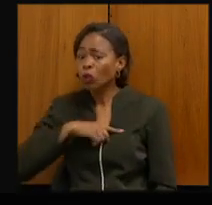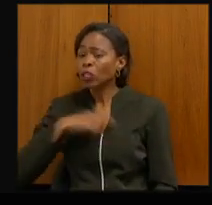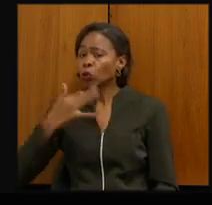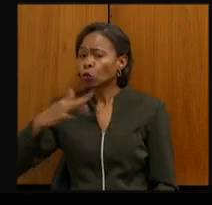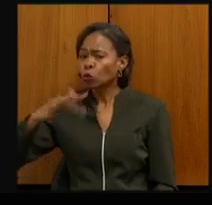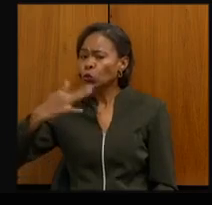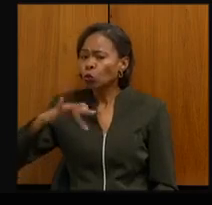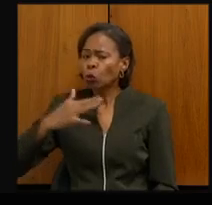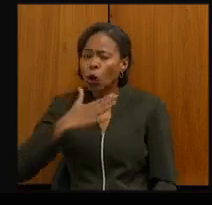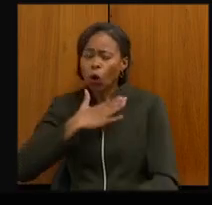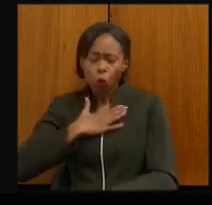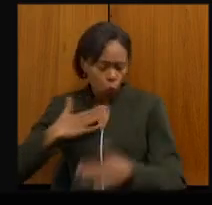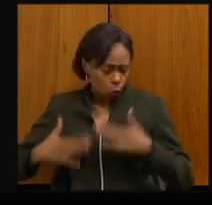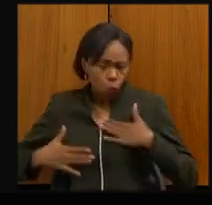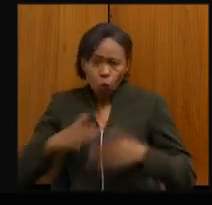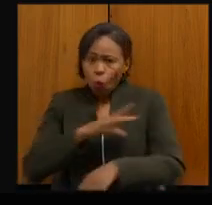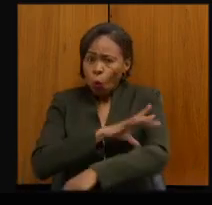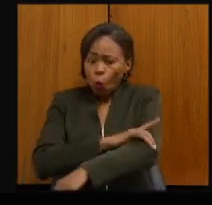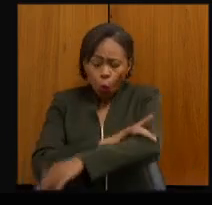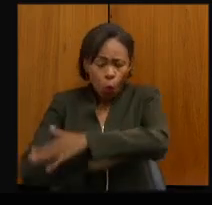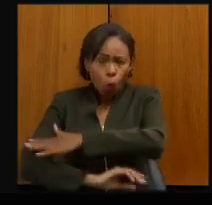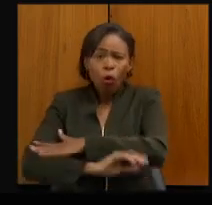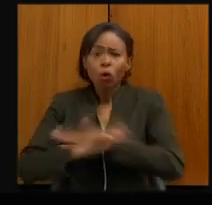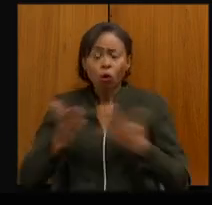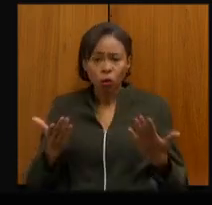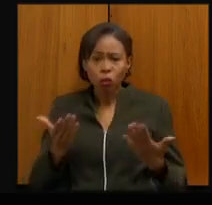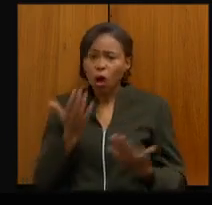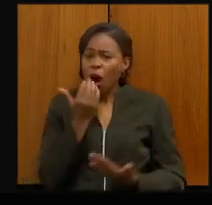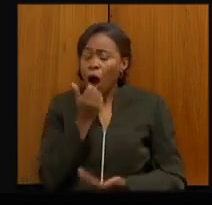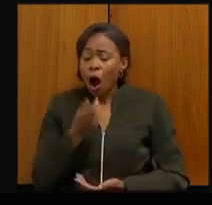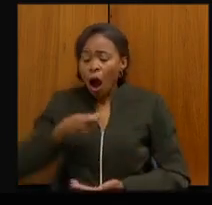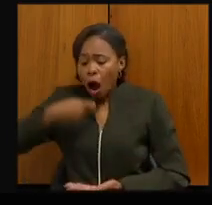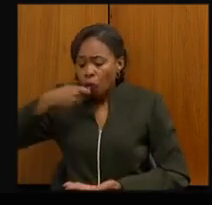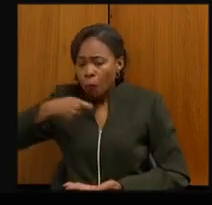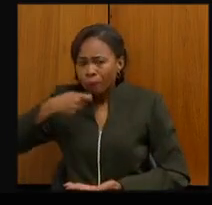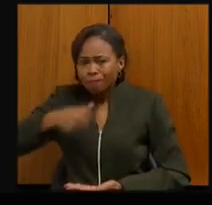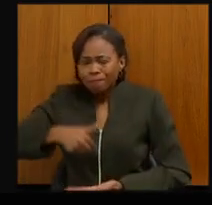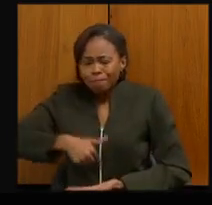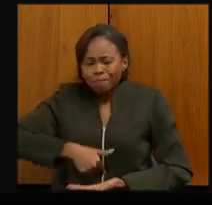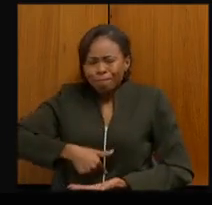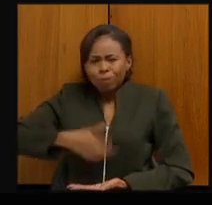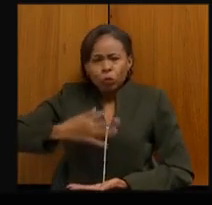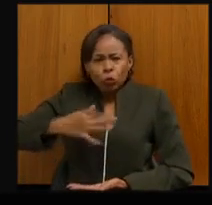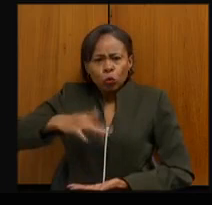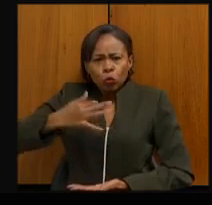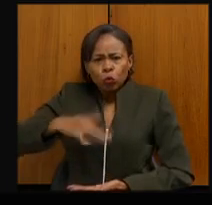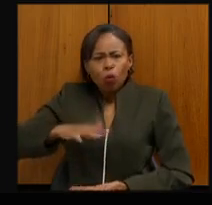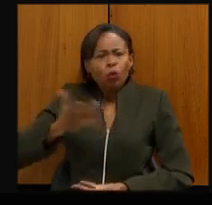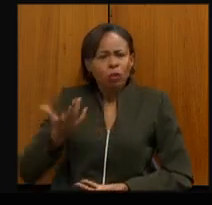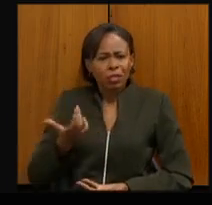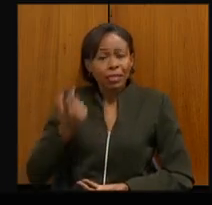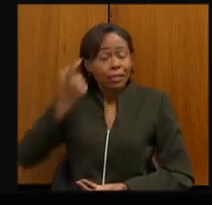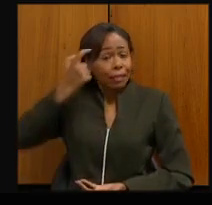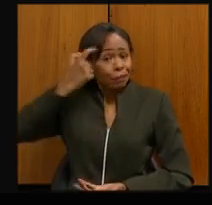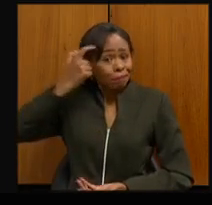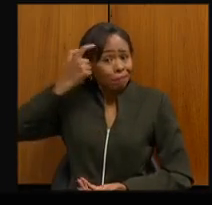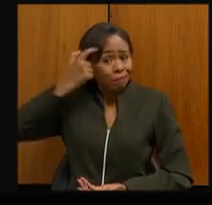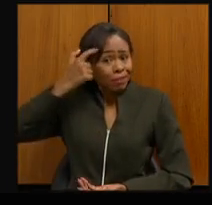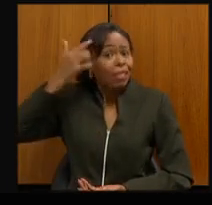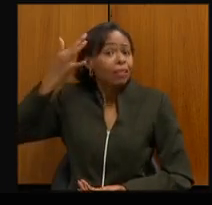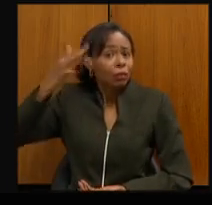ou não dói uma alimentação que às vezes não aceita no estômago né Como dói a cabeça